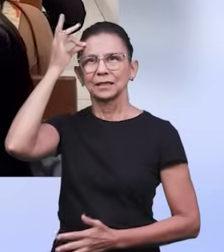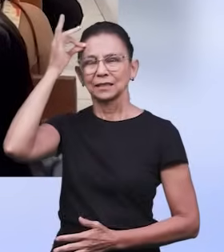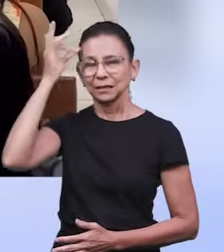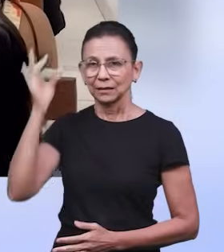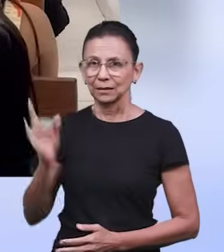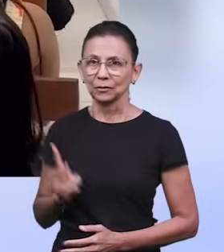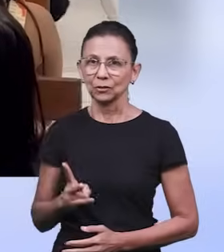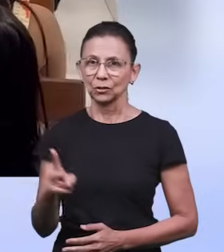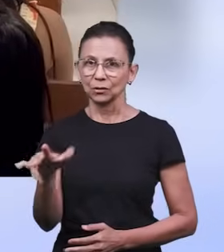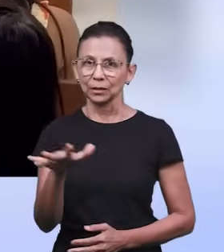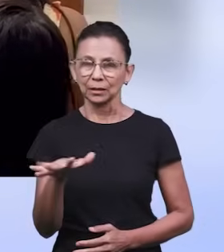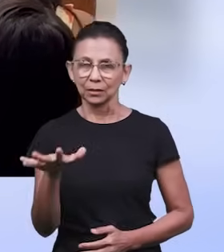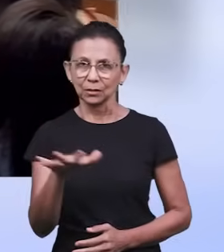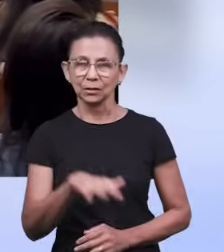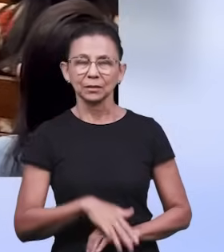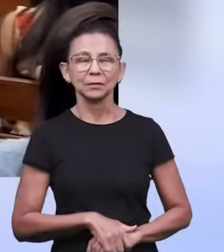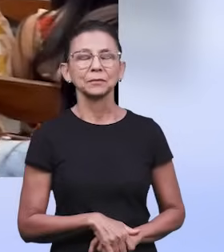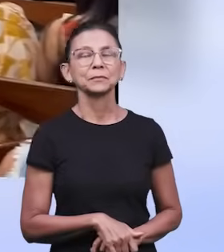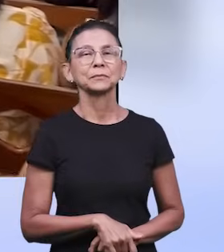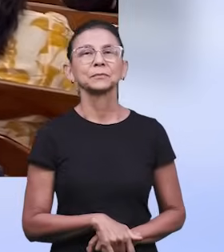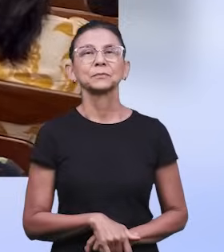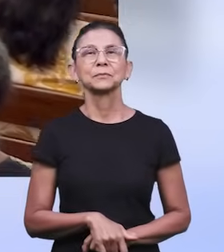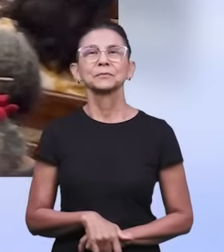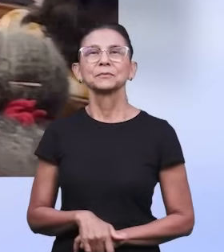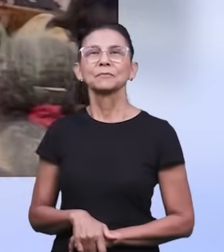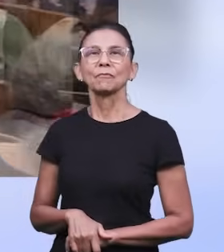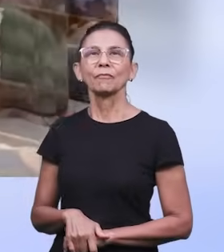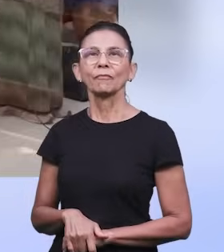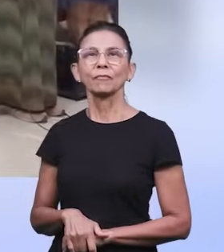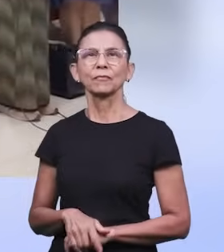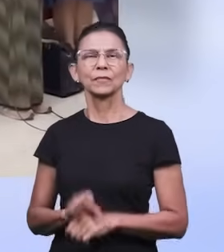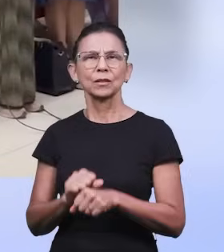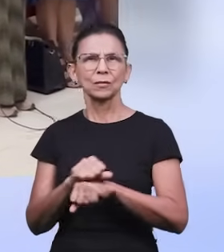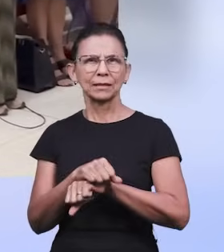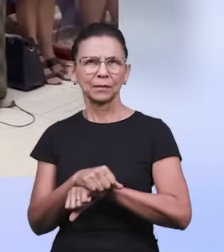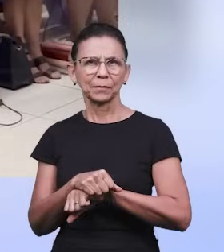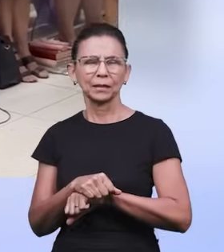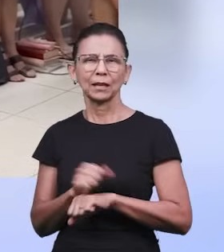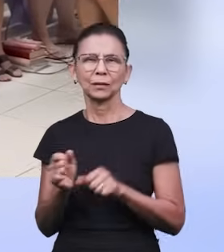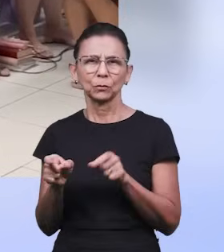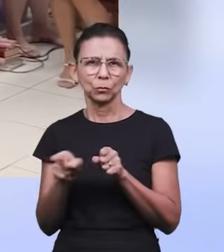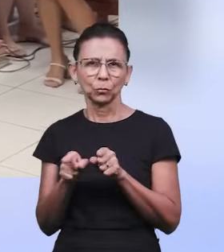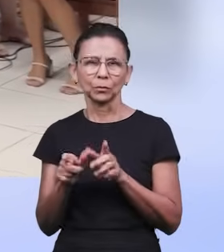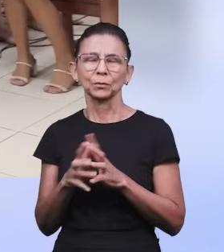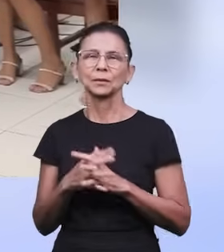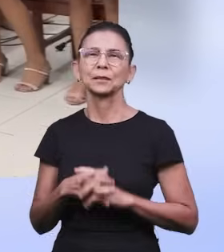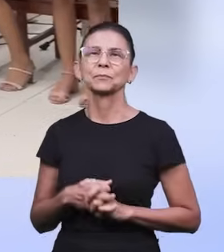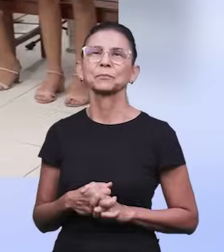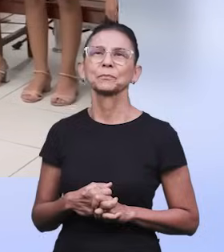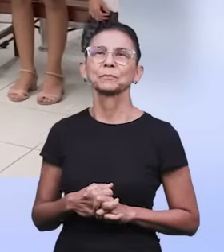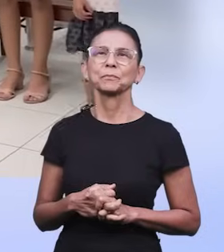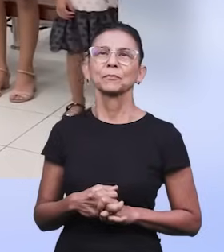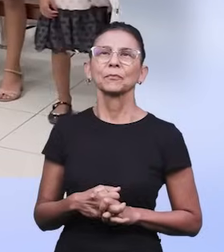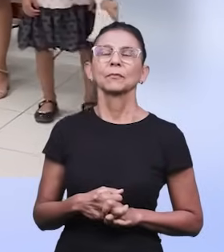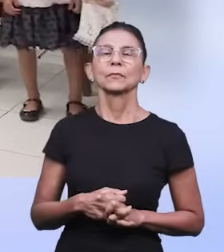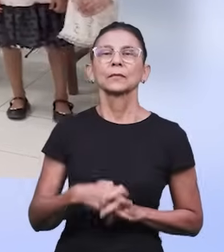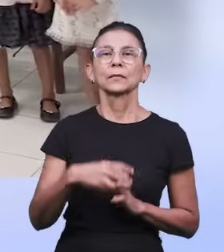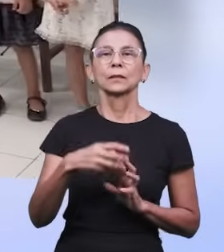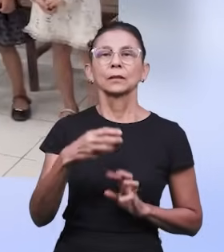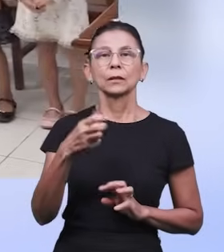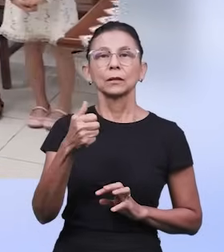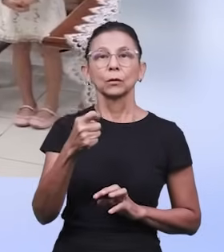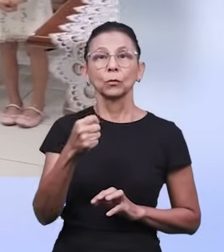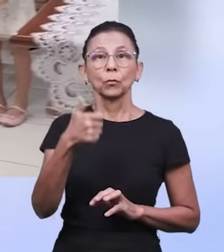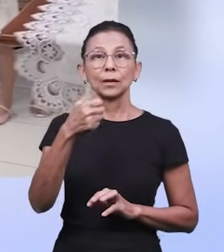no mesmo município, as senhoras do Polo Petrópolis participaram de um mini-seminário revelado pelo Senhor. Quase